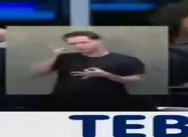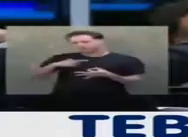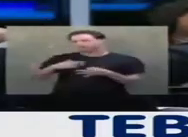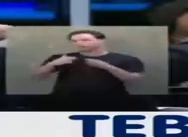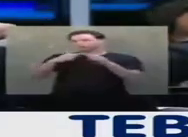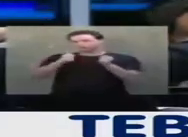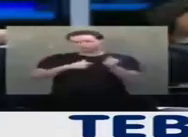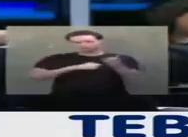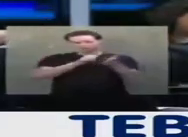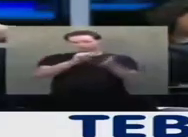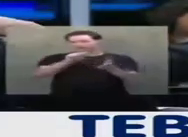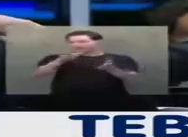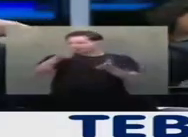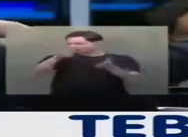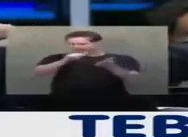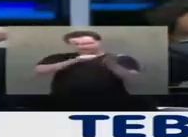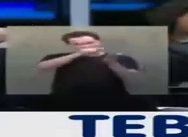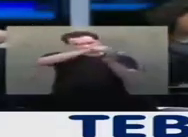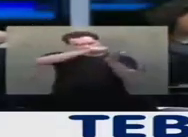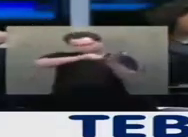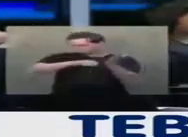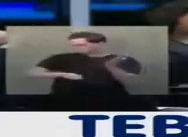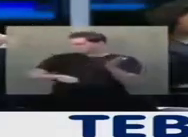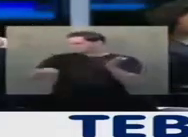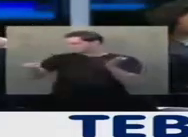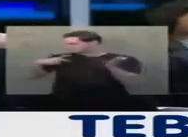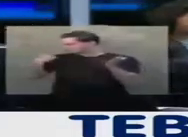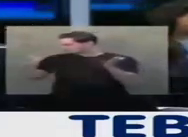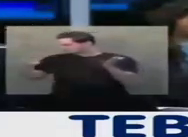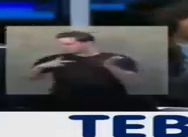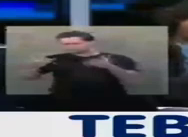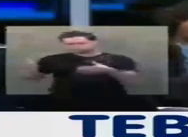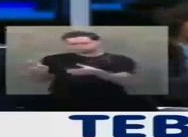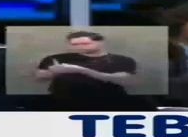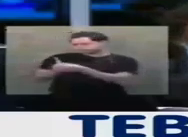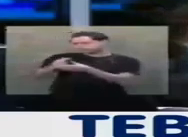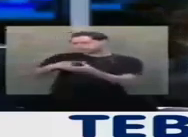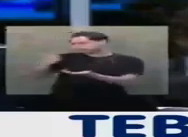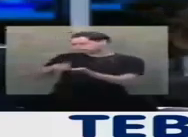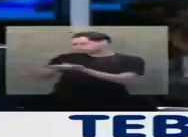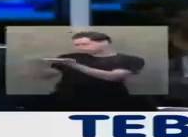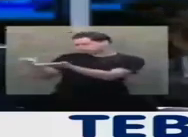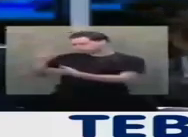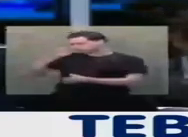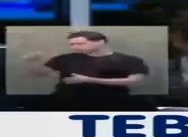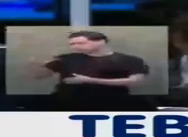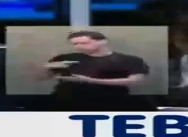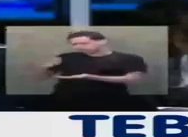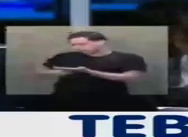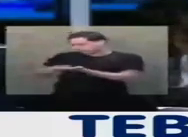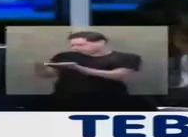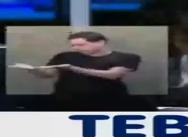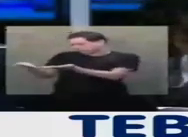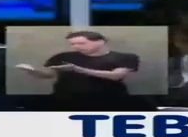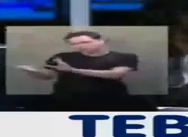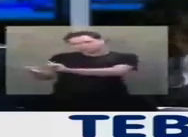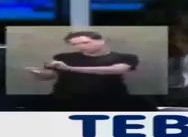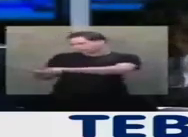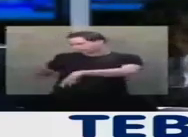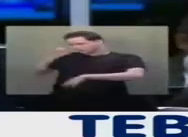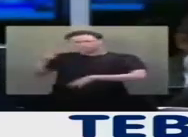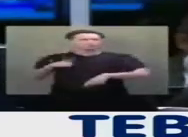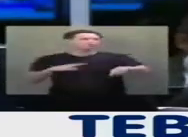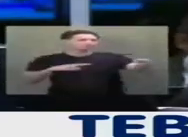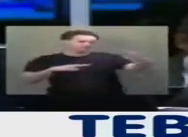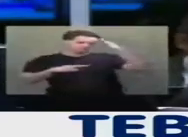notas taquigráficas, as imagens da palavra de Vossa Excelência na tribuna. Eu não fiz nenhum acordo com Vossa Excelência nesse sentido. Então, senhora, líder do governo não,